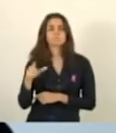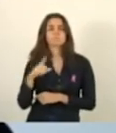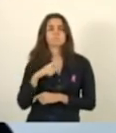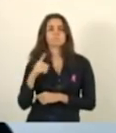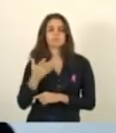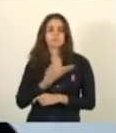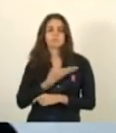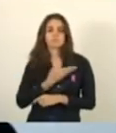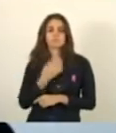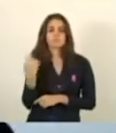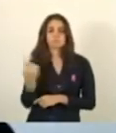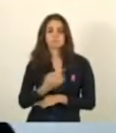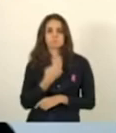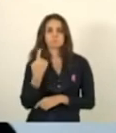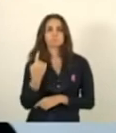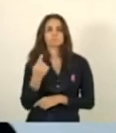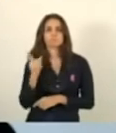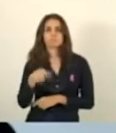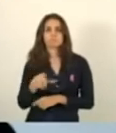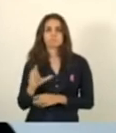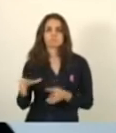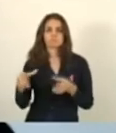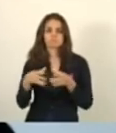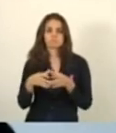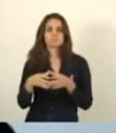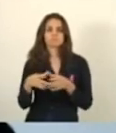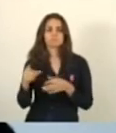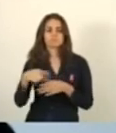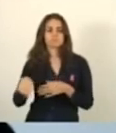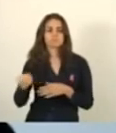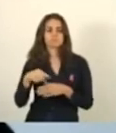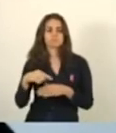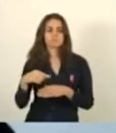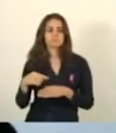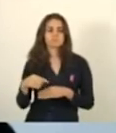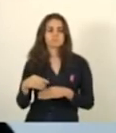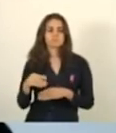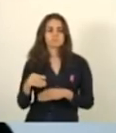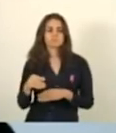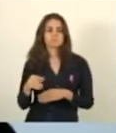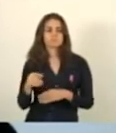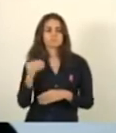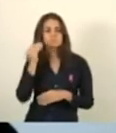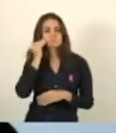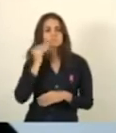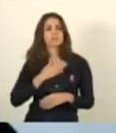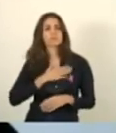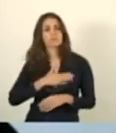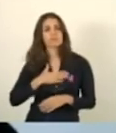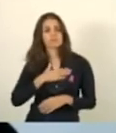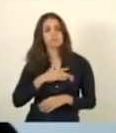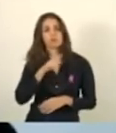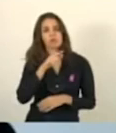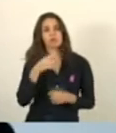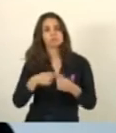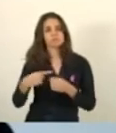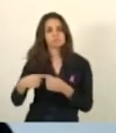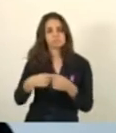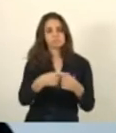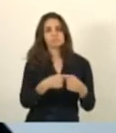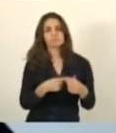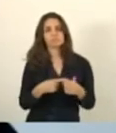colega nosso e que faz parte da carreira do fisco de nosso estado. Ele é auditor fiscal, ele era muito querido em Cuporanga, inclusive